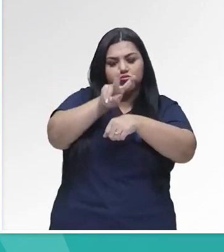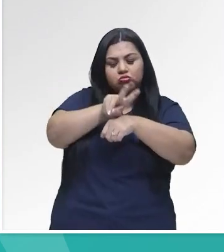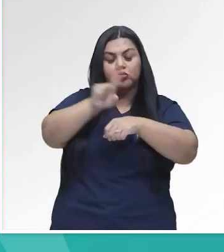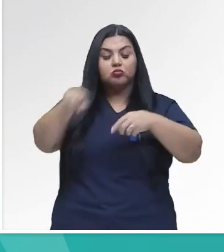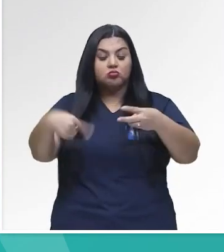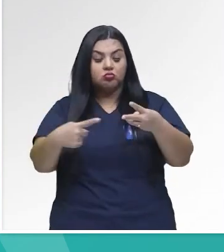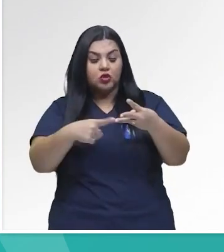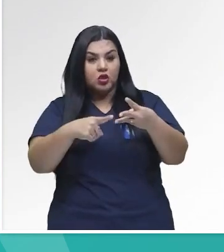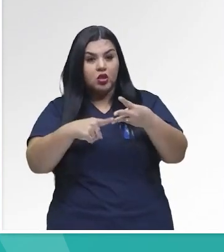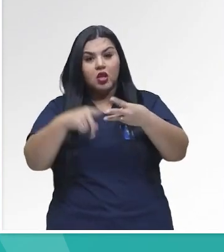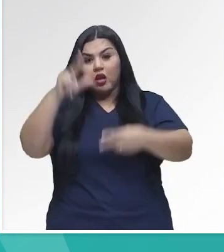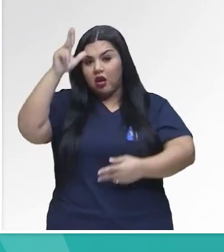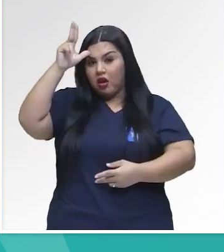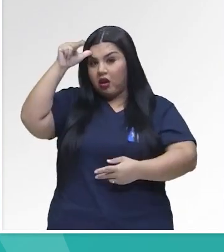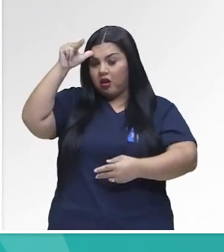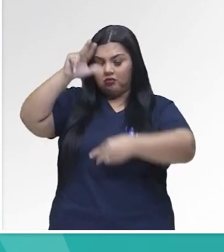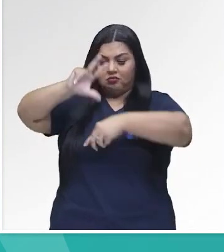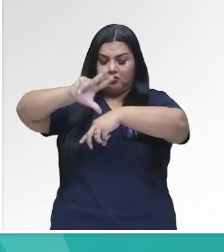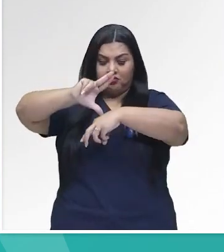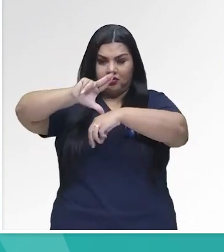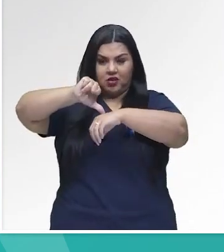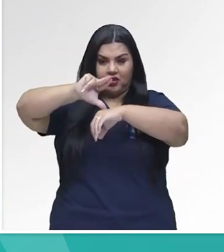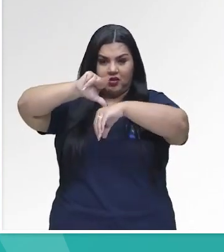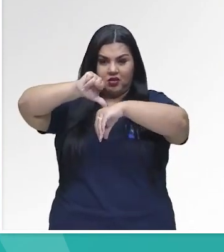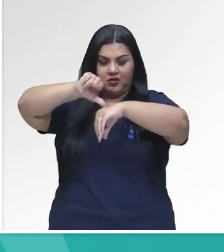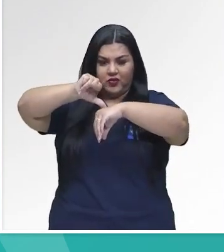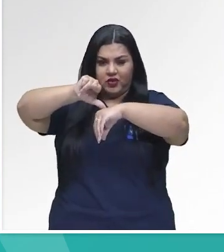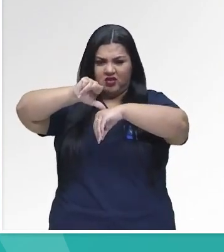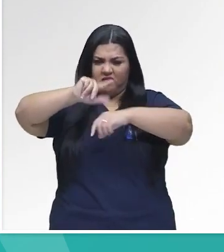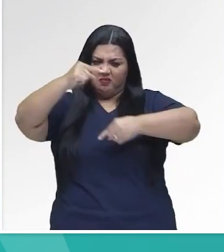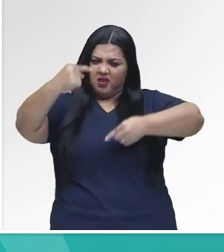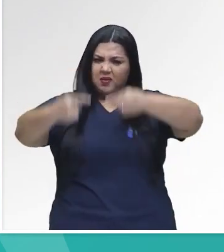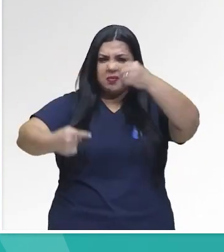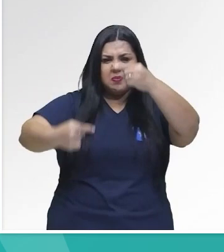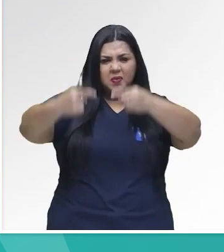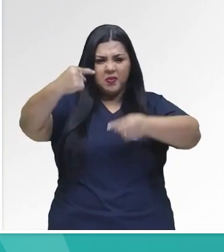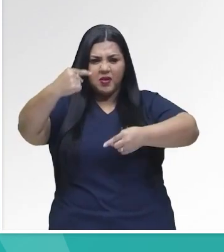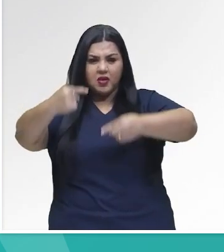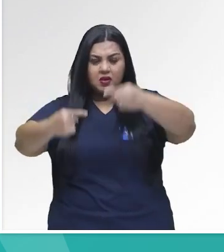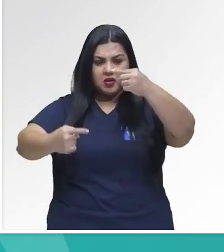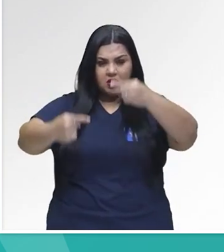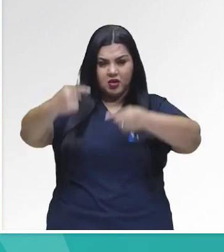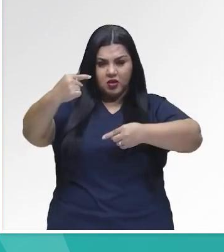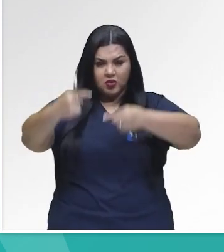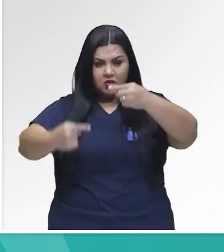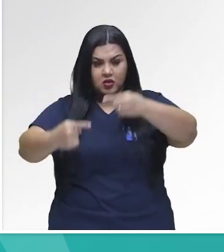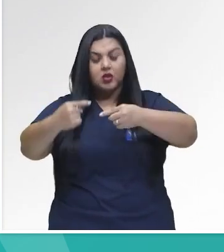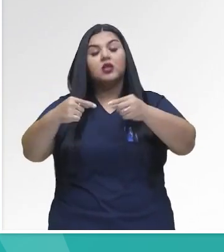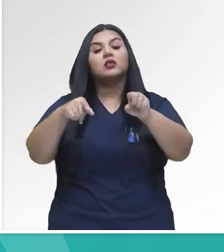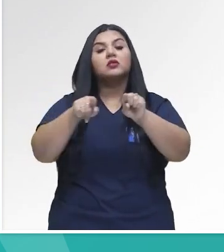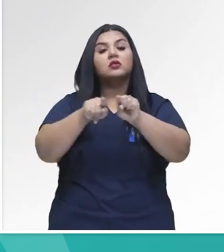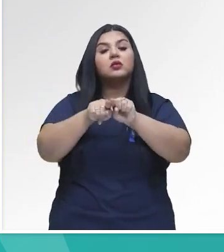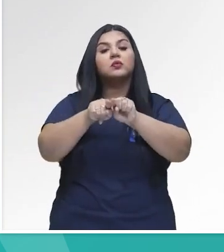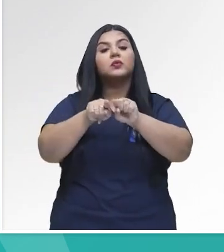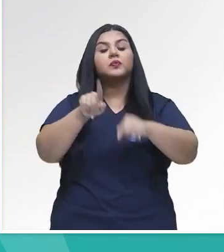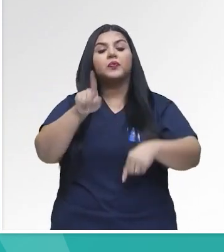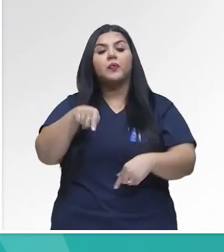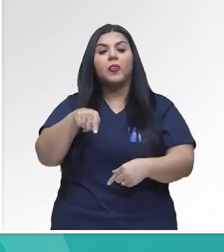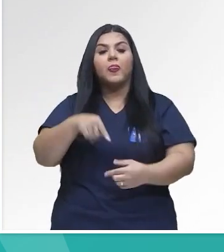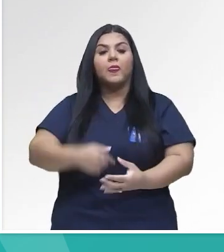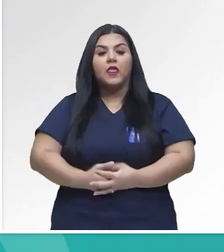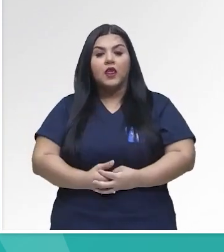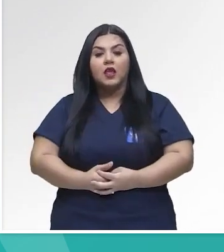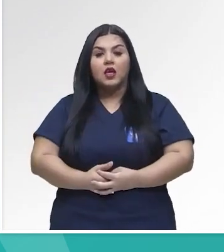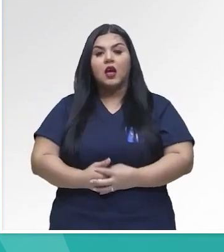cavalos, onde os cavaleiros gladiavam, lutavam, né? Os bispos, porque naquela época